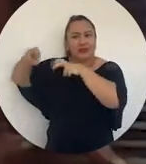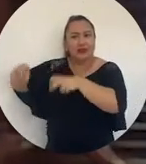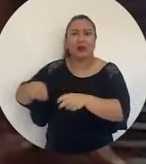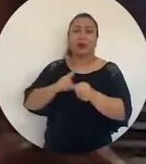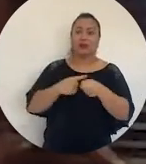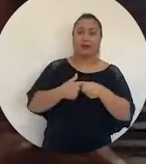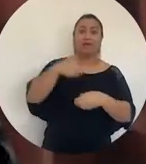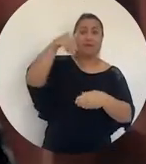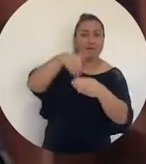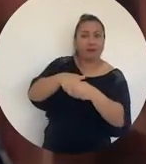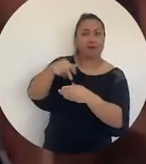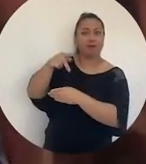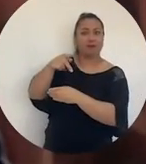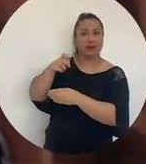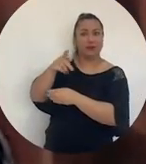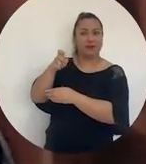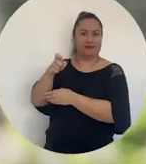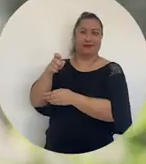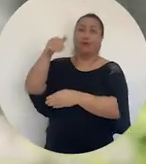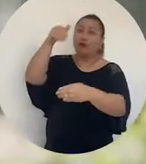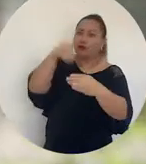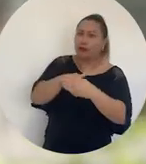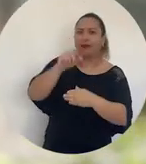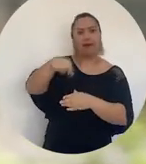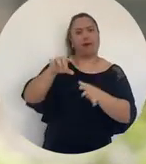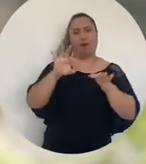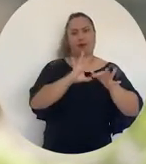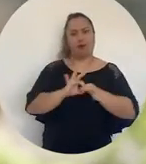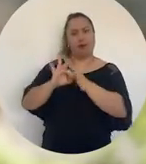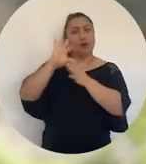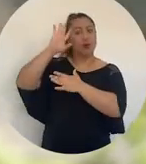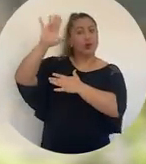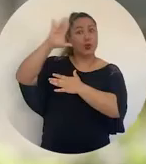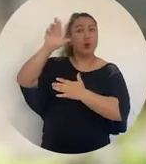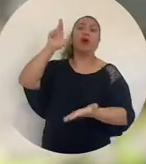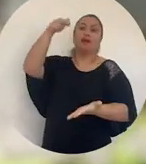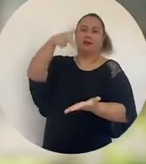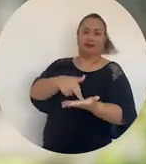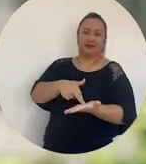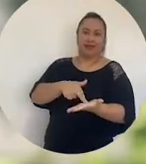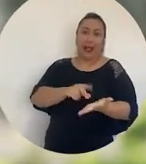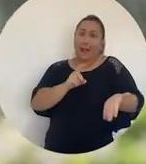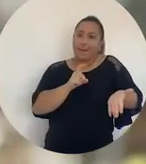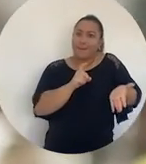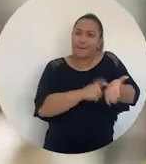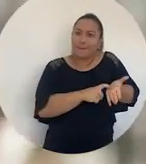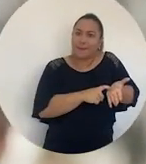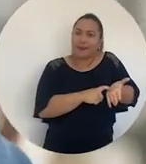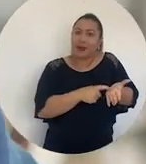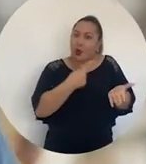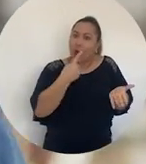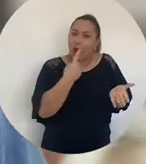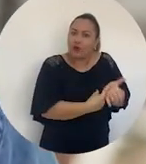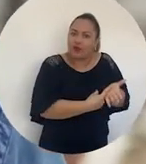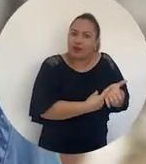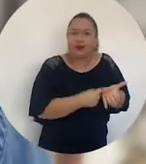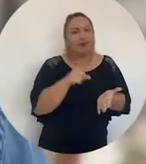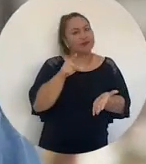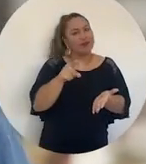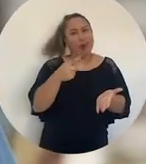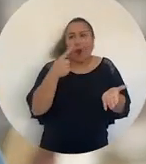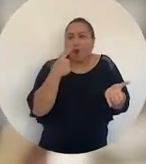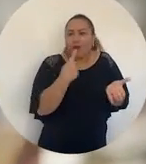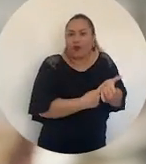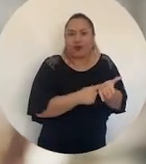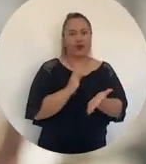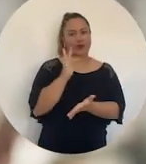campo e da cidade, vote Pepe! Votar é a união entre sonhar e realizar. Ao apertar confirma na urna,